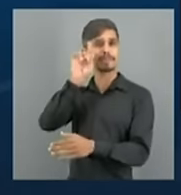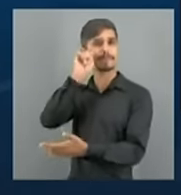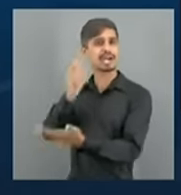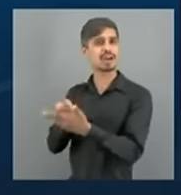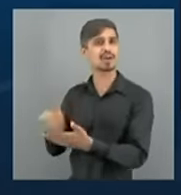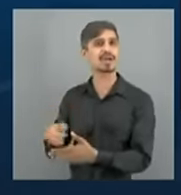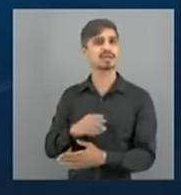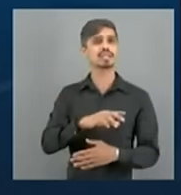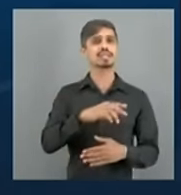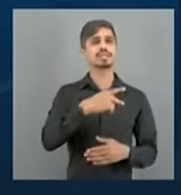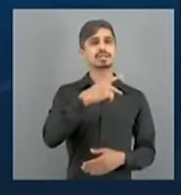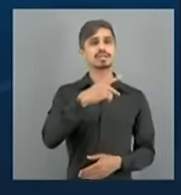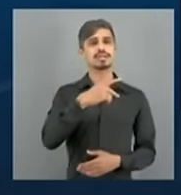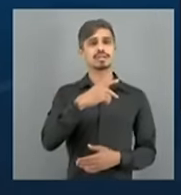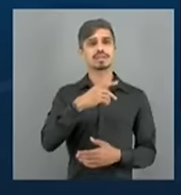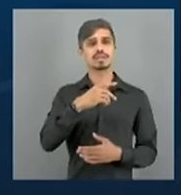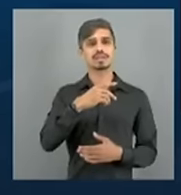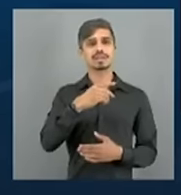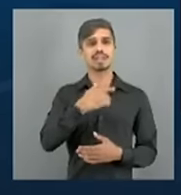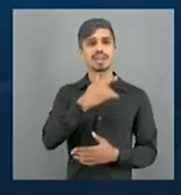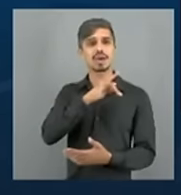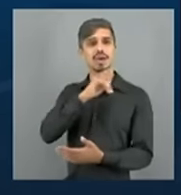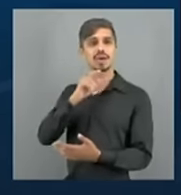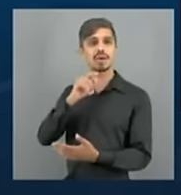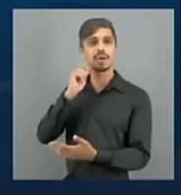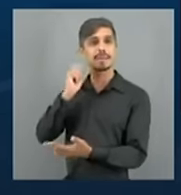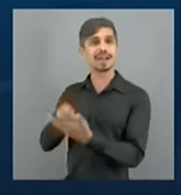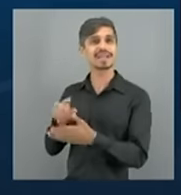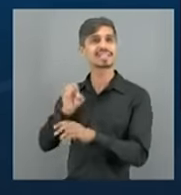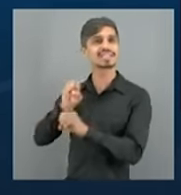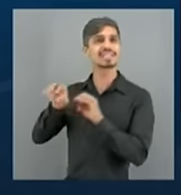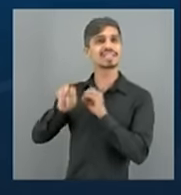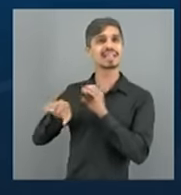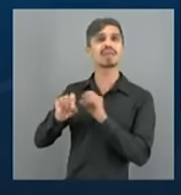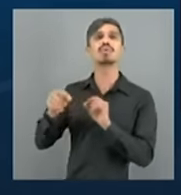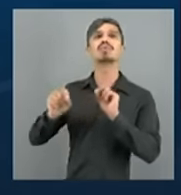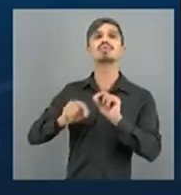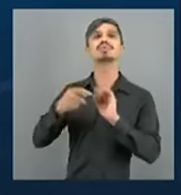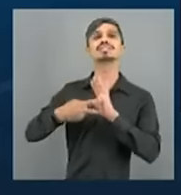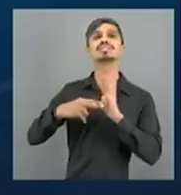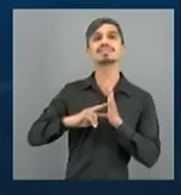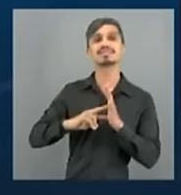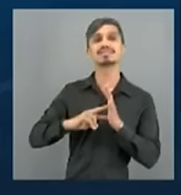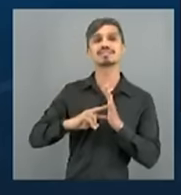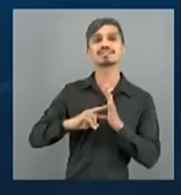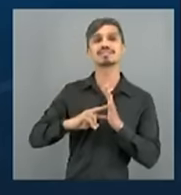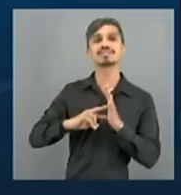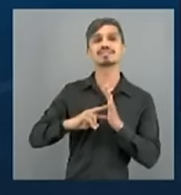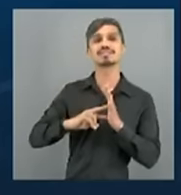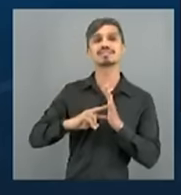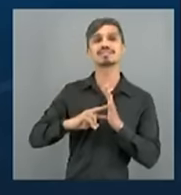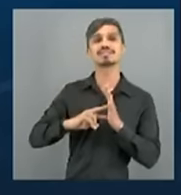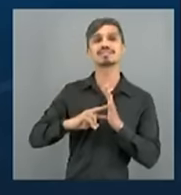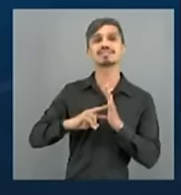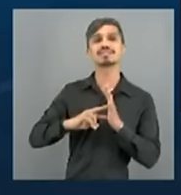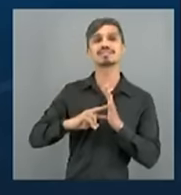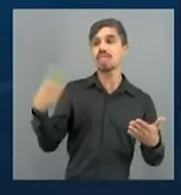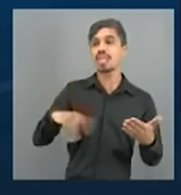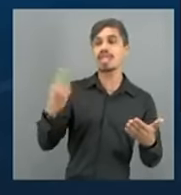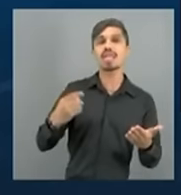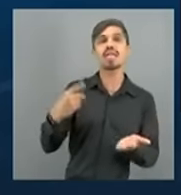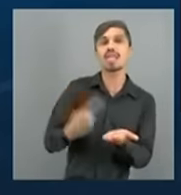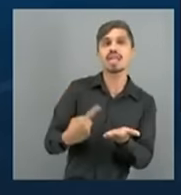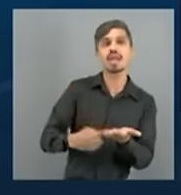jogo do Batatais, eu convoquei ele, foi quando eu ensinei ele o que era. Falei, ó, agora vamos seguir e tal. E aí, como todo